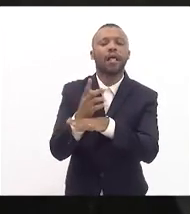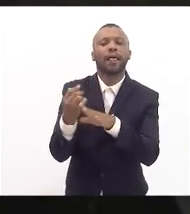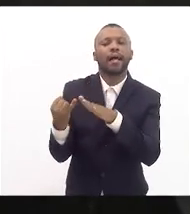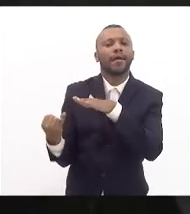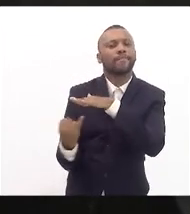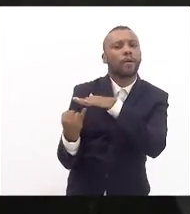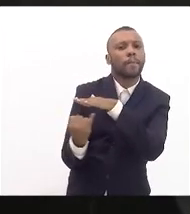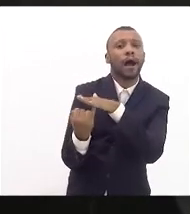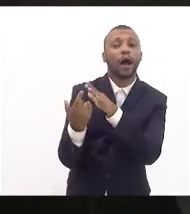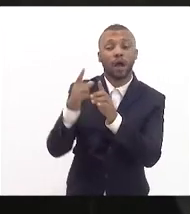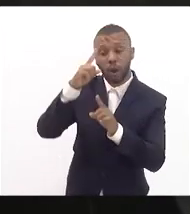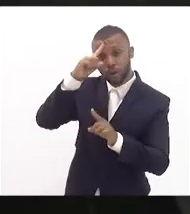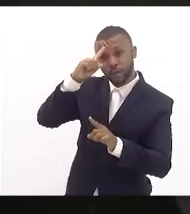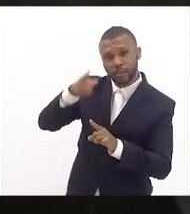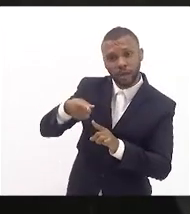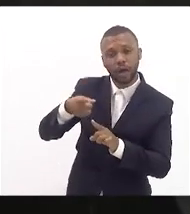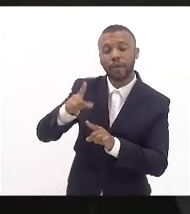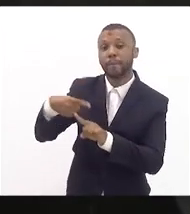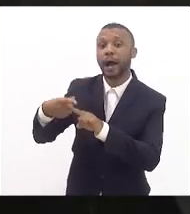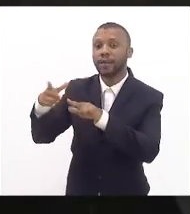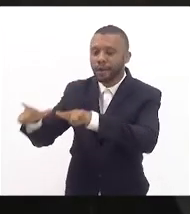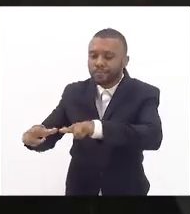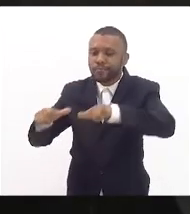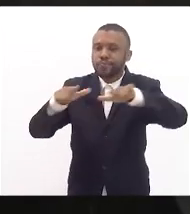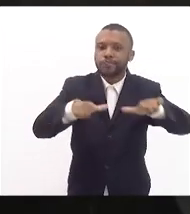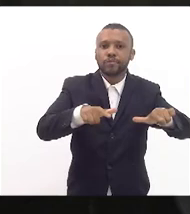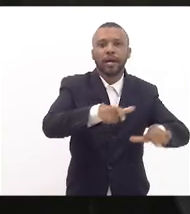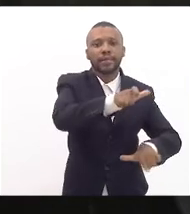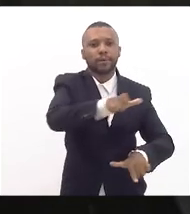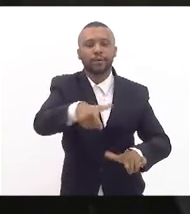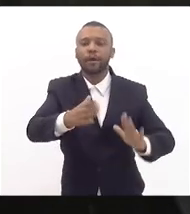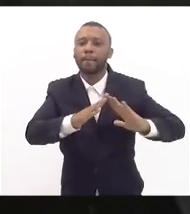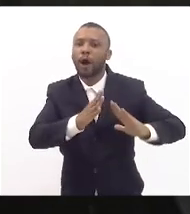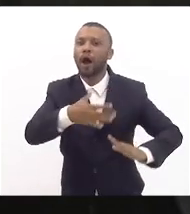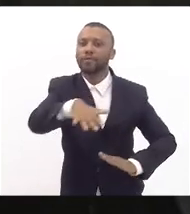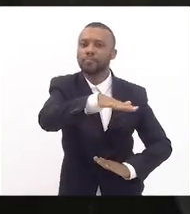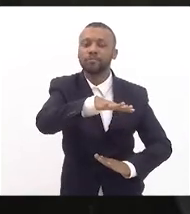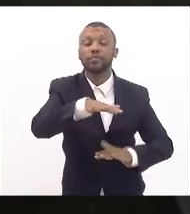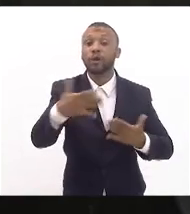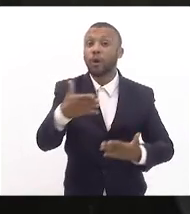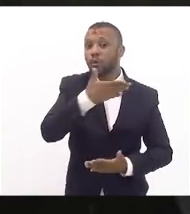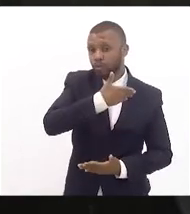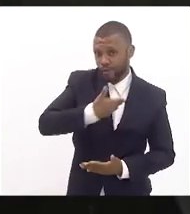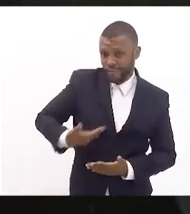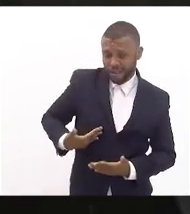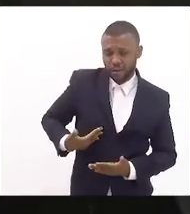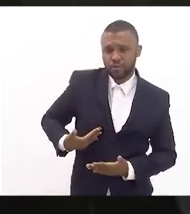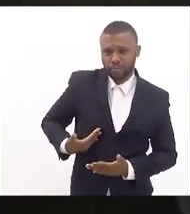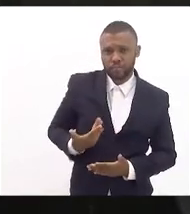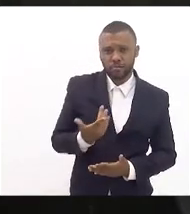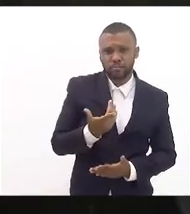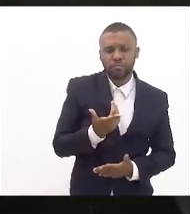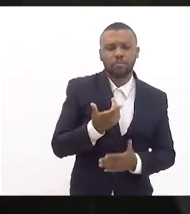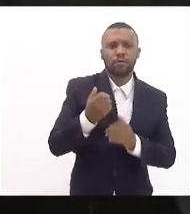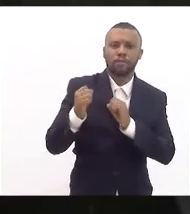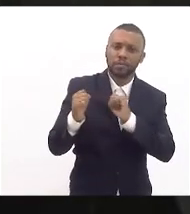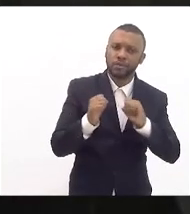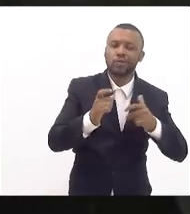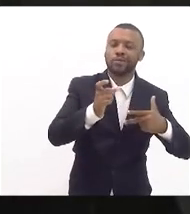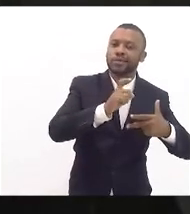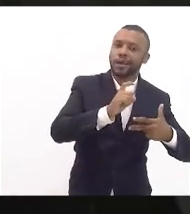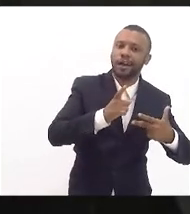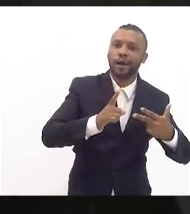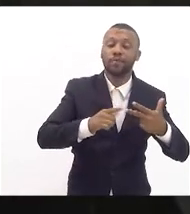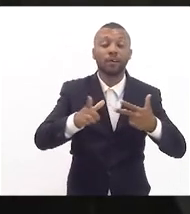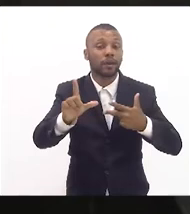territorial urbano e à titulação de seus ocupantes. Os poderes públicos formularão e desenvolverão